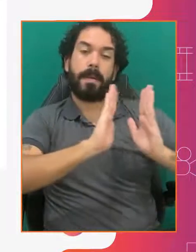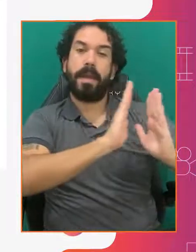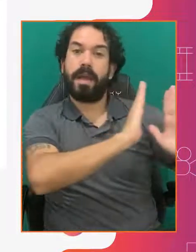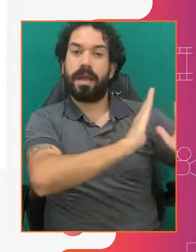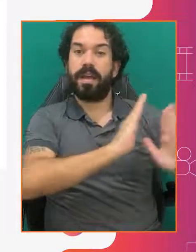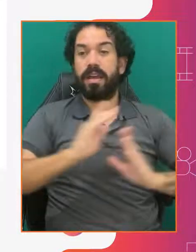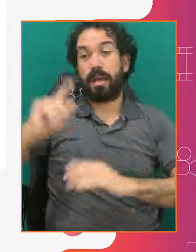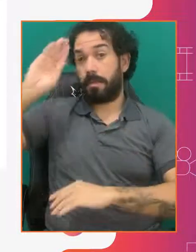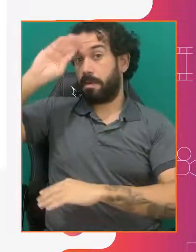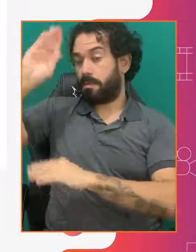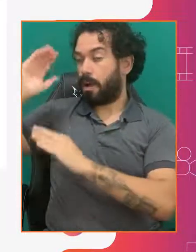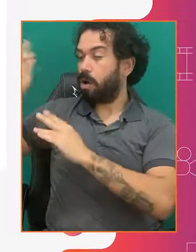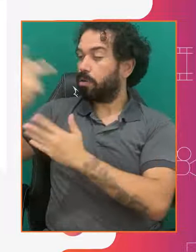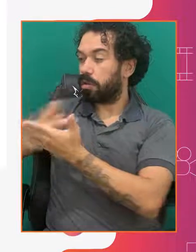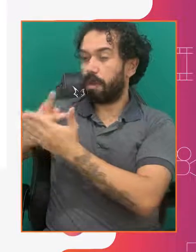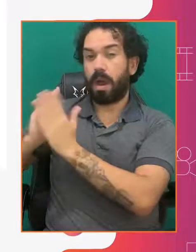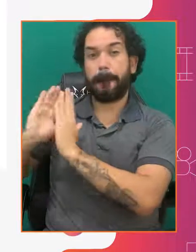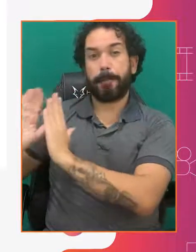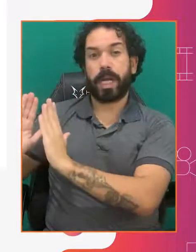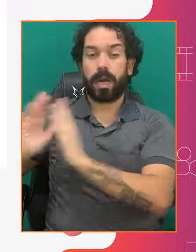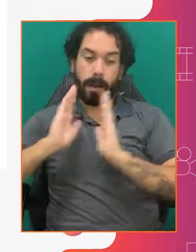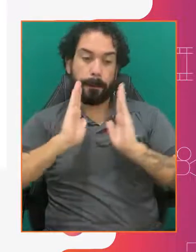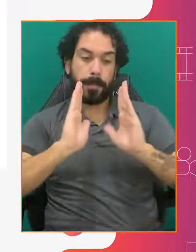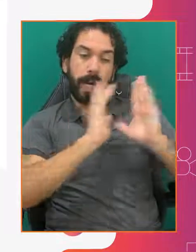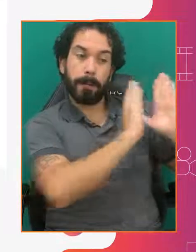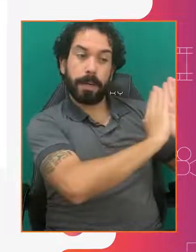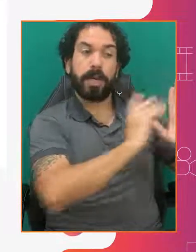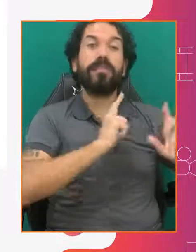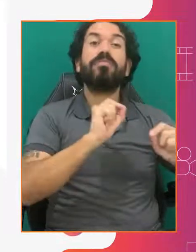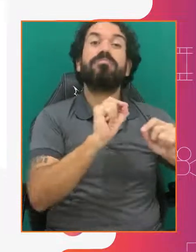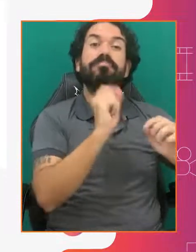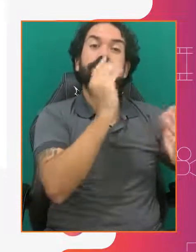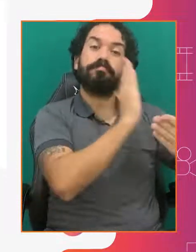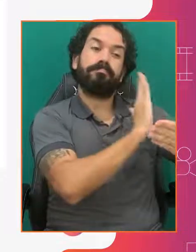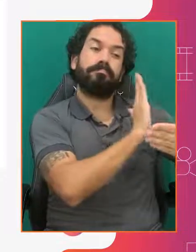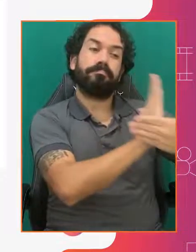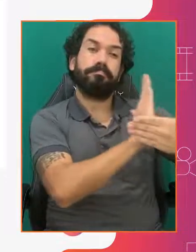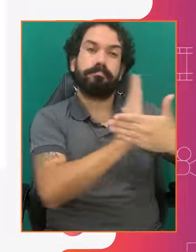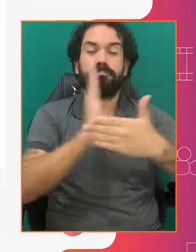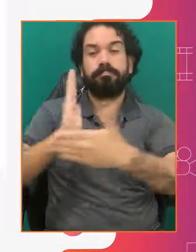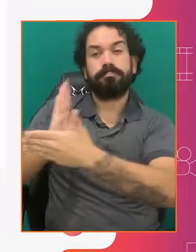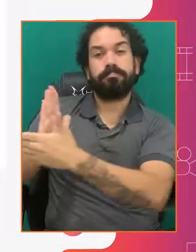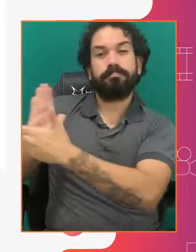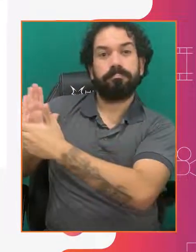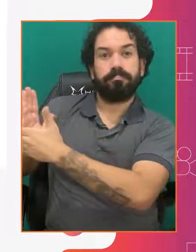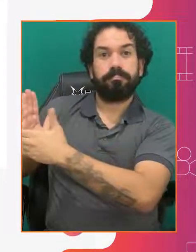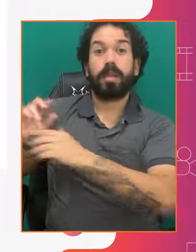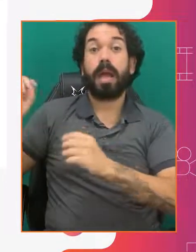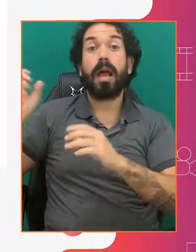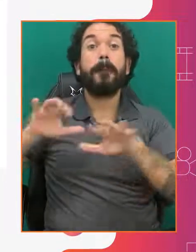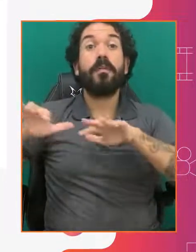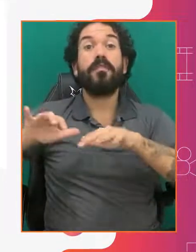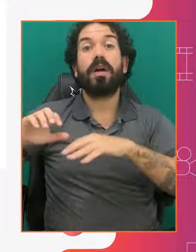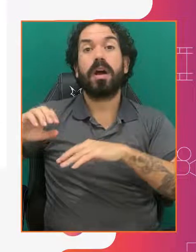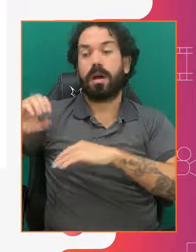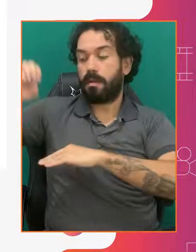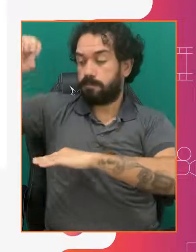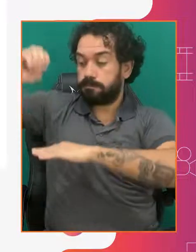ficam entre esses desenhos principais, que são o movimento da bola subindo e descendo.